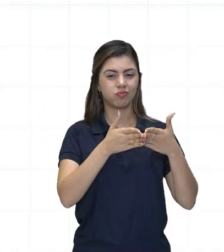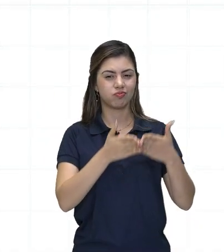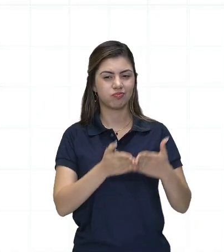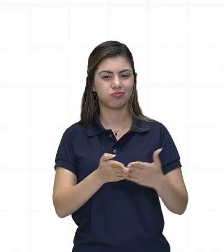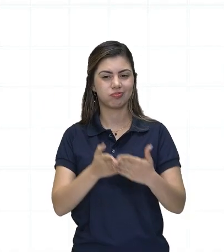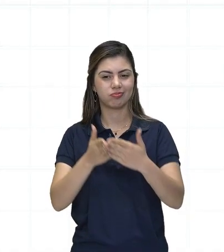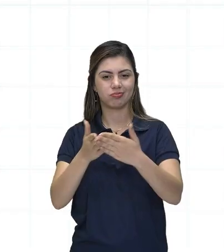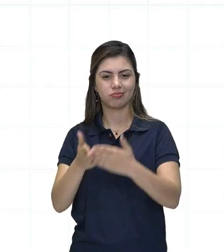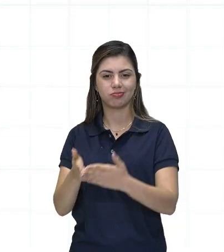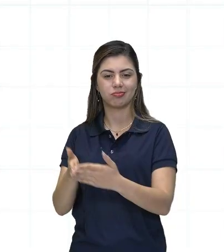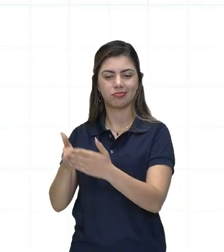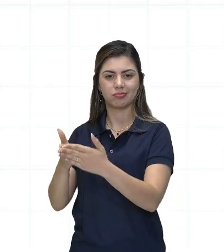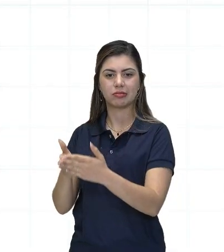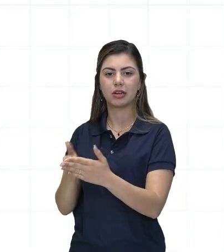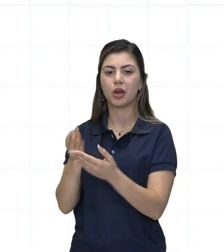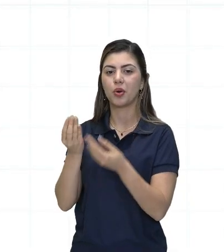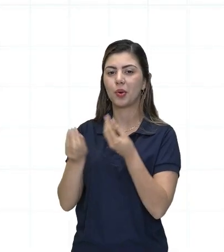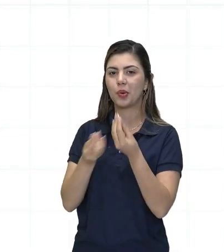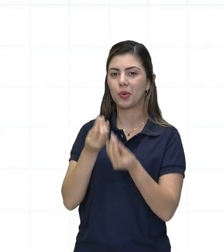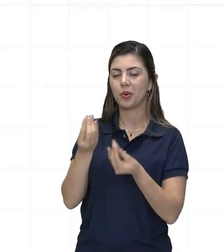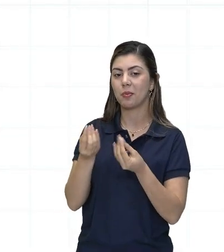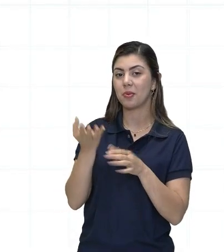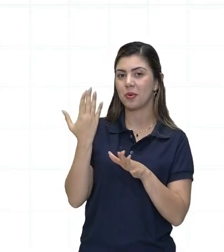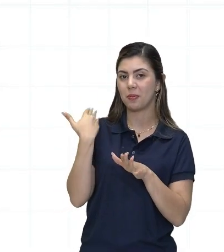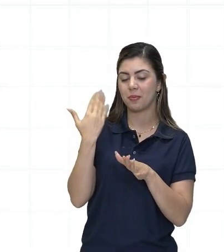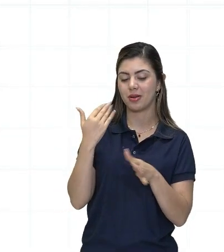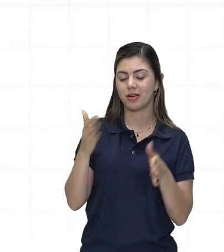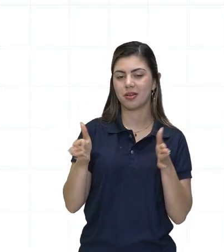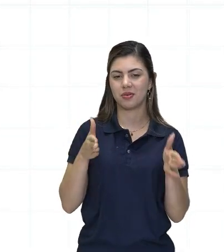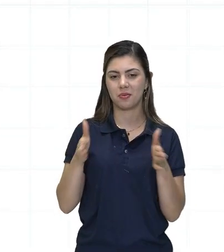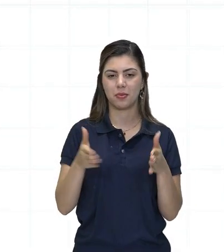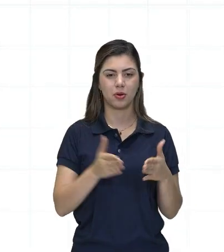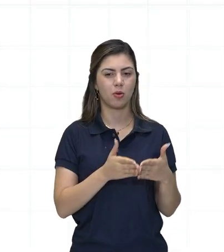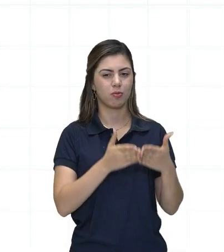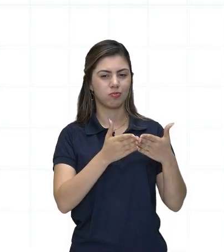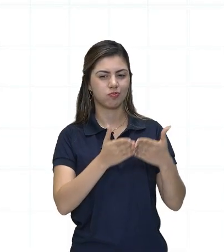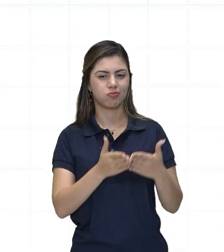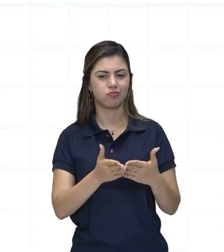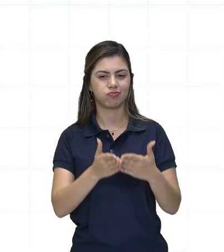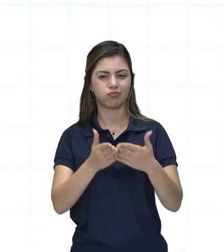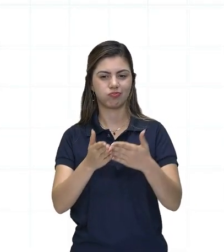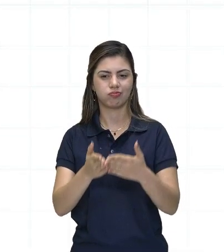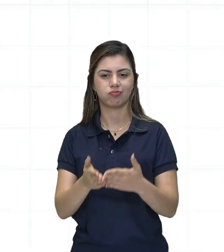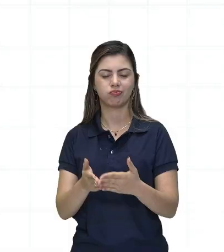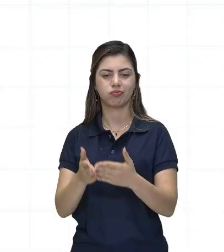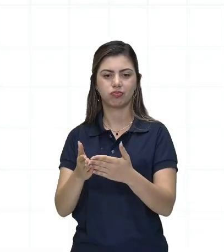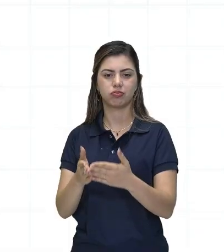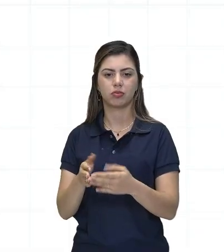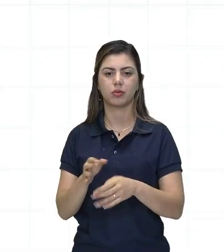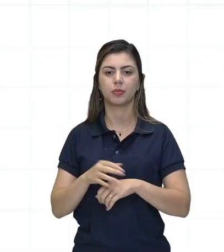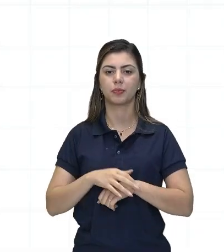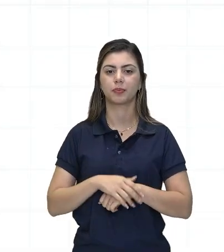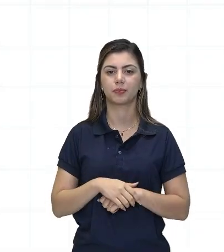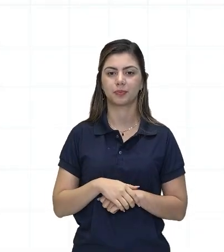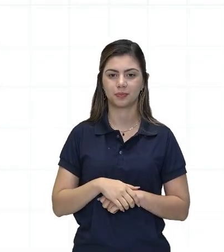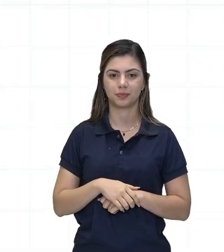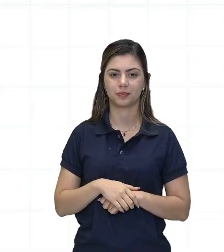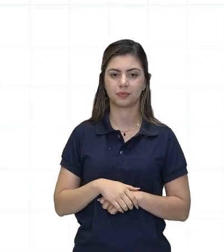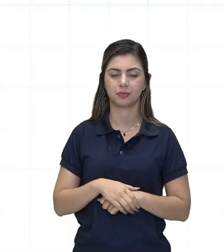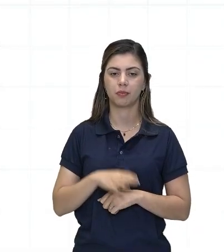a gente como era o navio, né, nessa época. E eu vou mostrar aqui para vocês